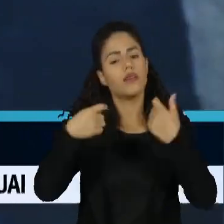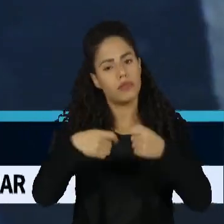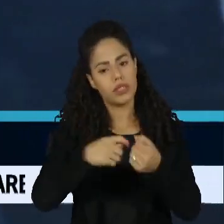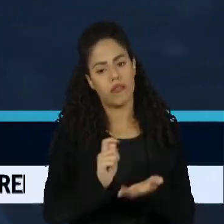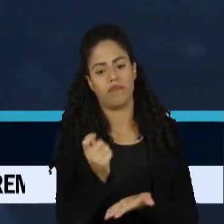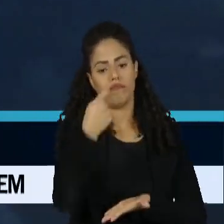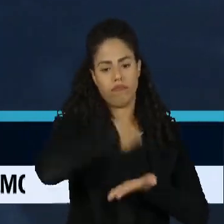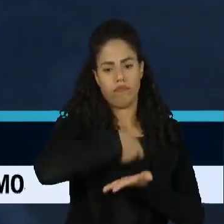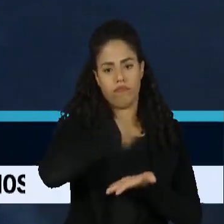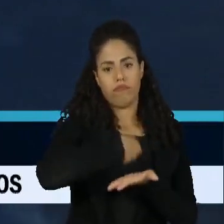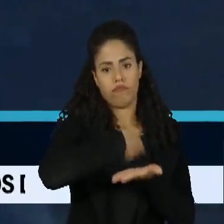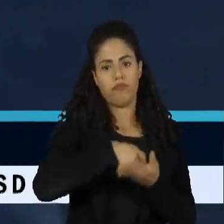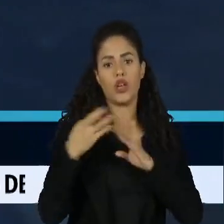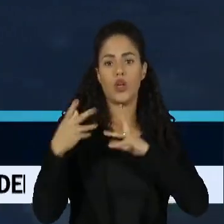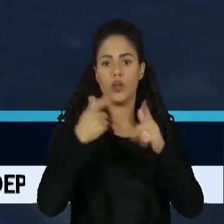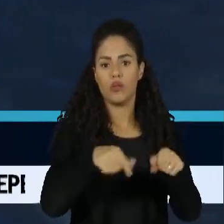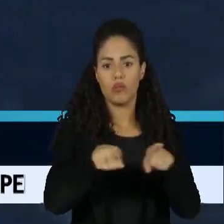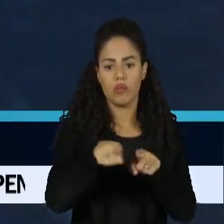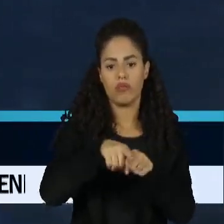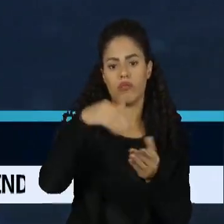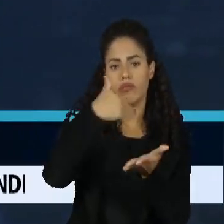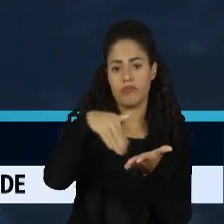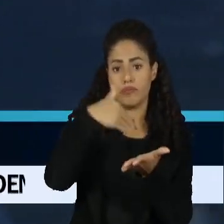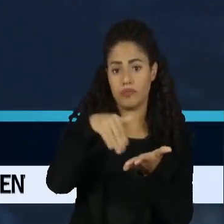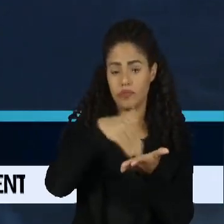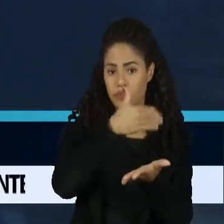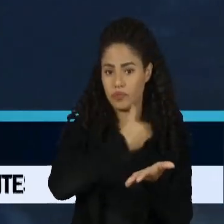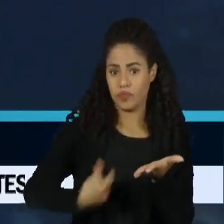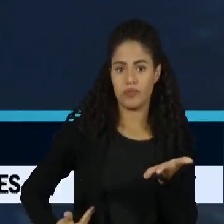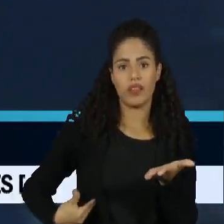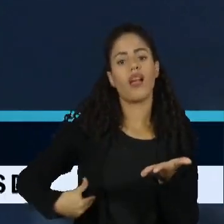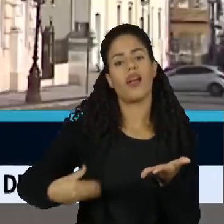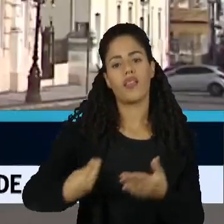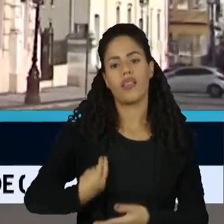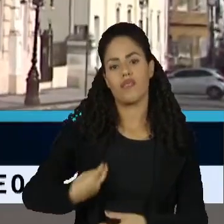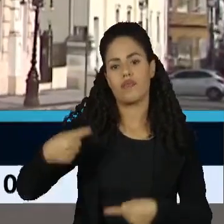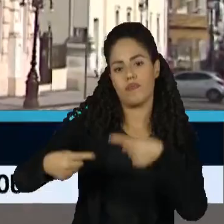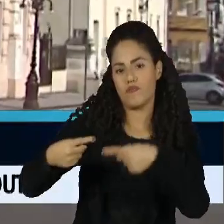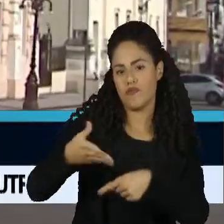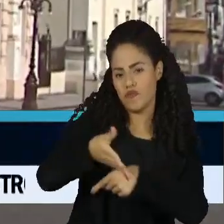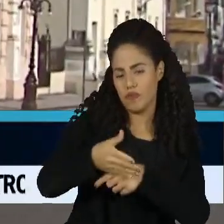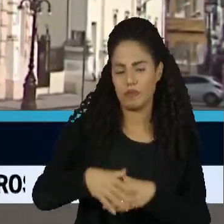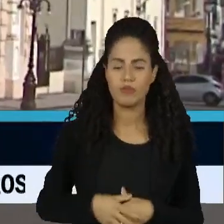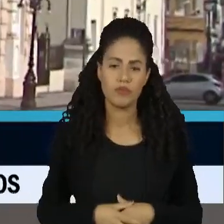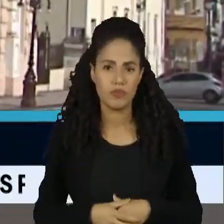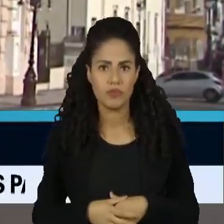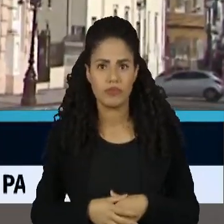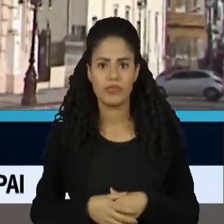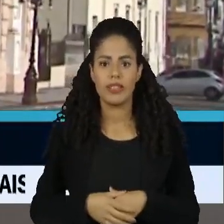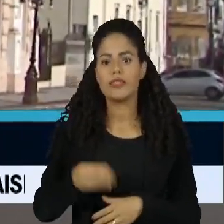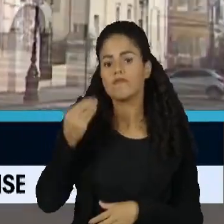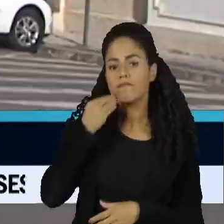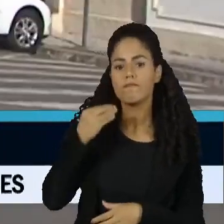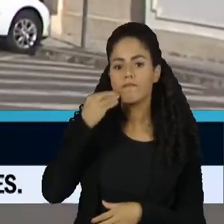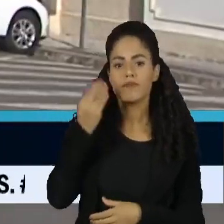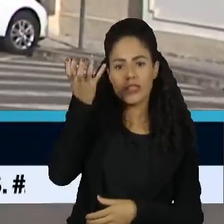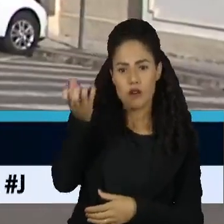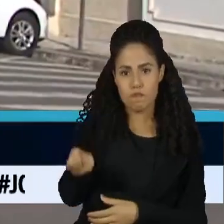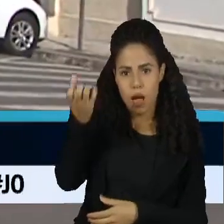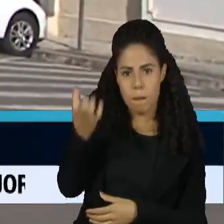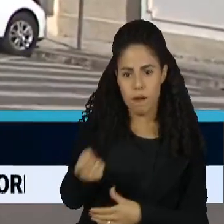receber pelos serviços prestados à administração pública e à vida política. A batalha pelo pagamento de